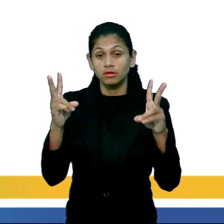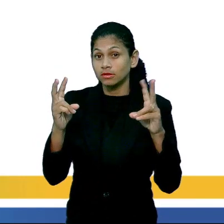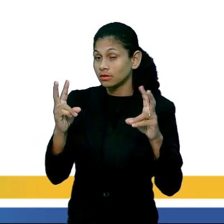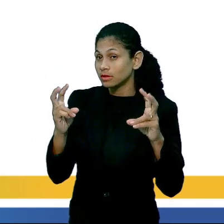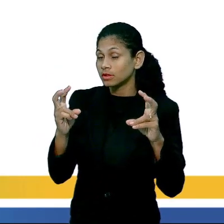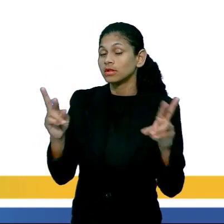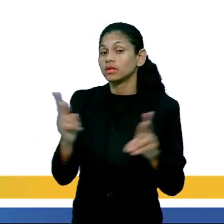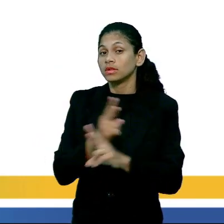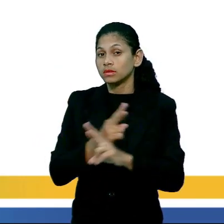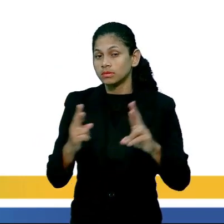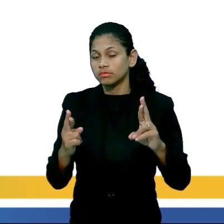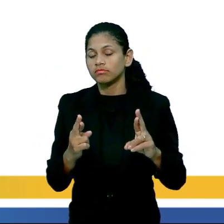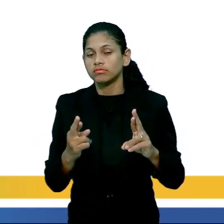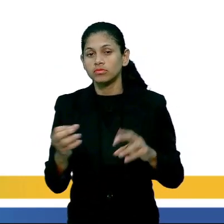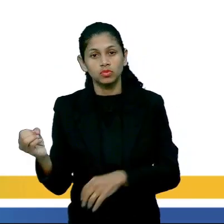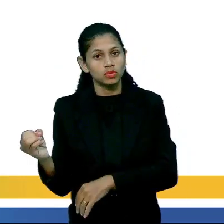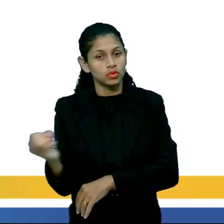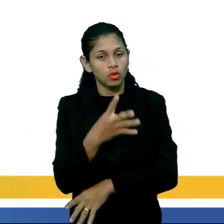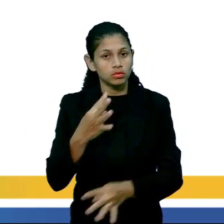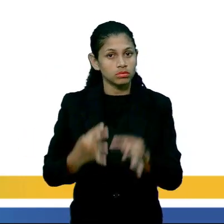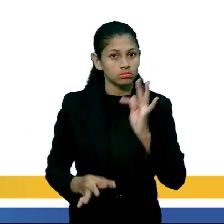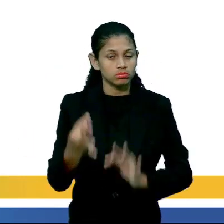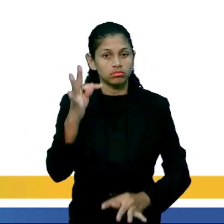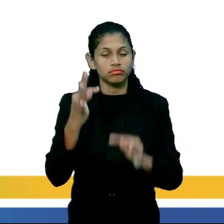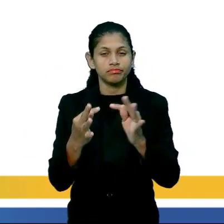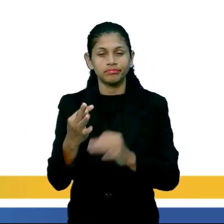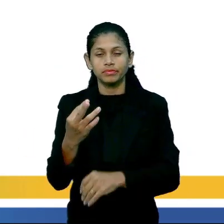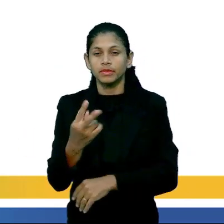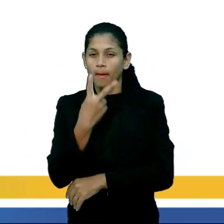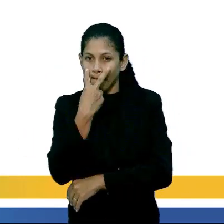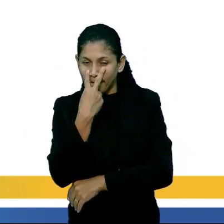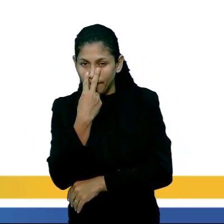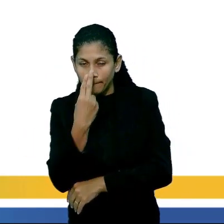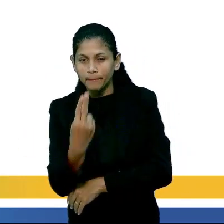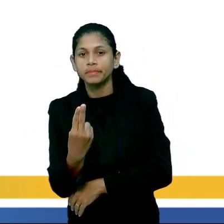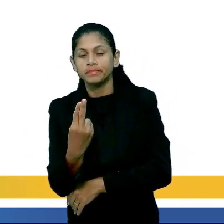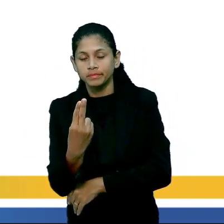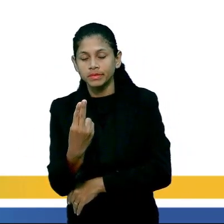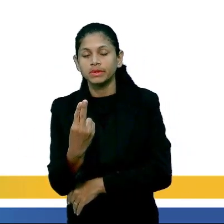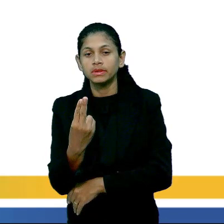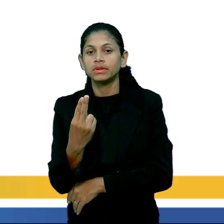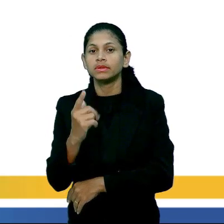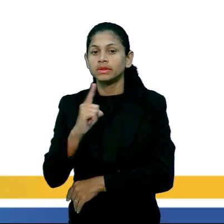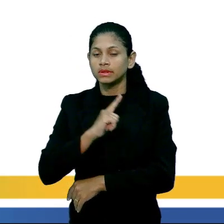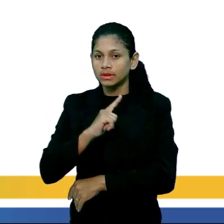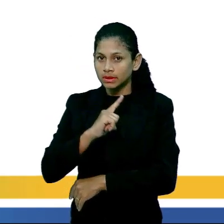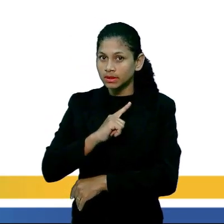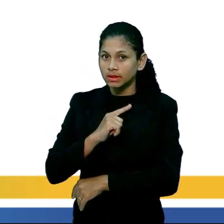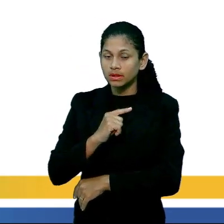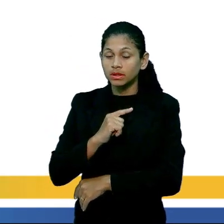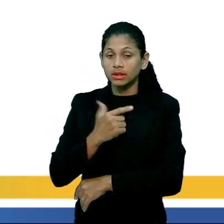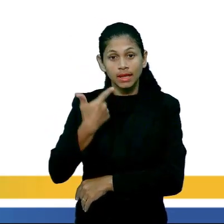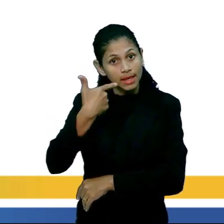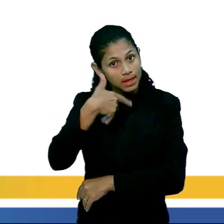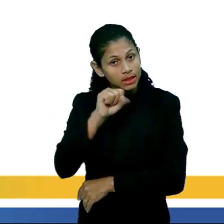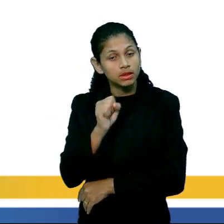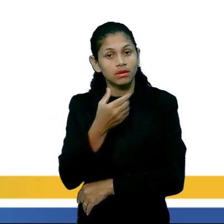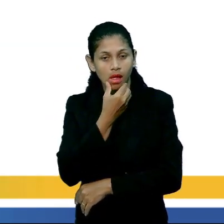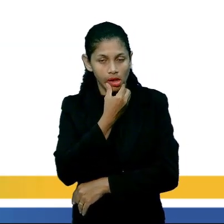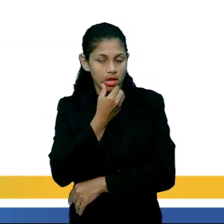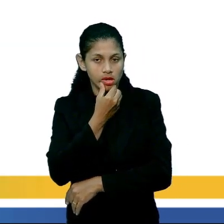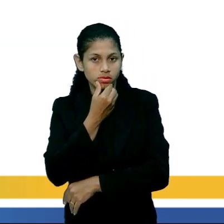relacionada sobre novas tecnologias, parecidas com a que existem em língua inglesa.